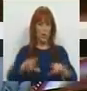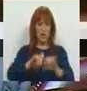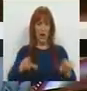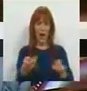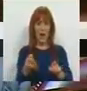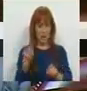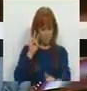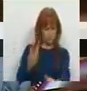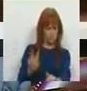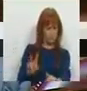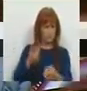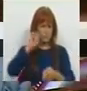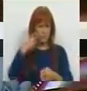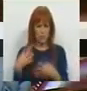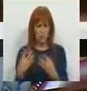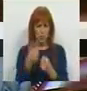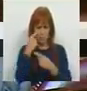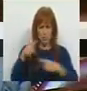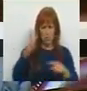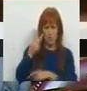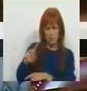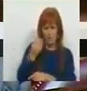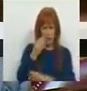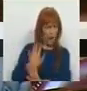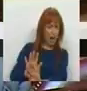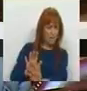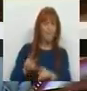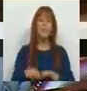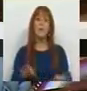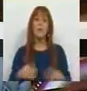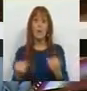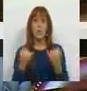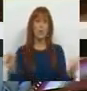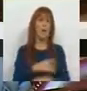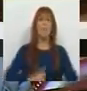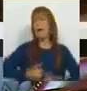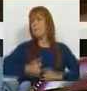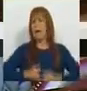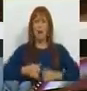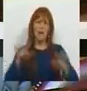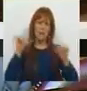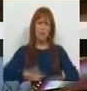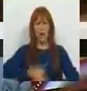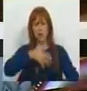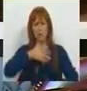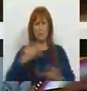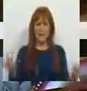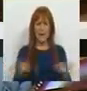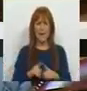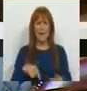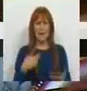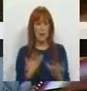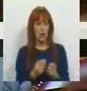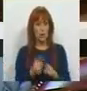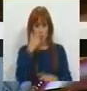foi posta em causa junto do grande público consumidor. Com notícias alarmistas e mal explicadas, criou-se